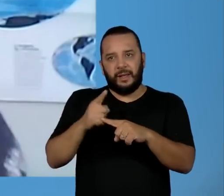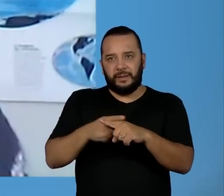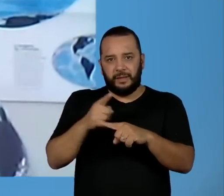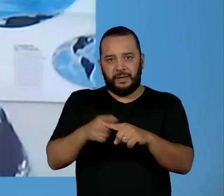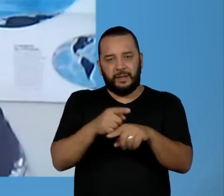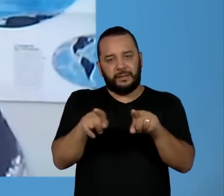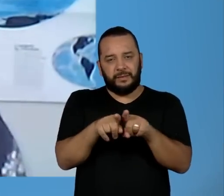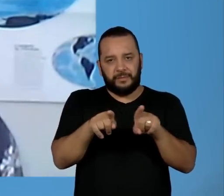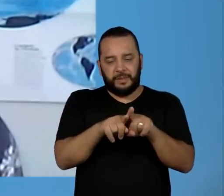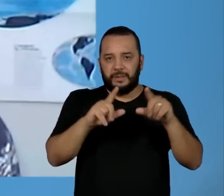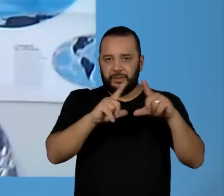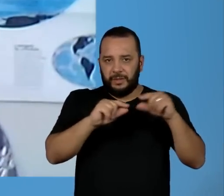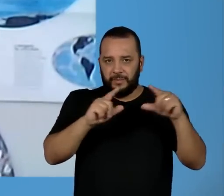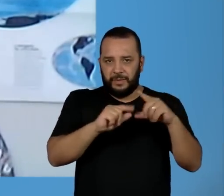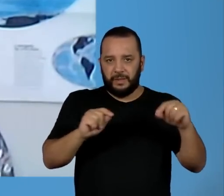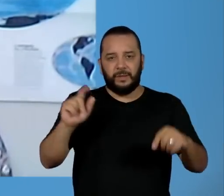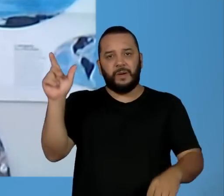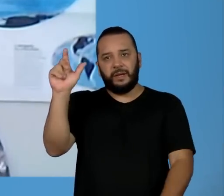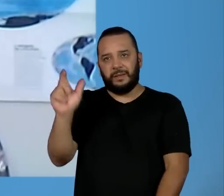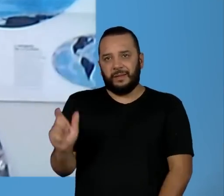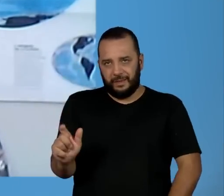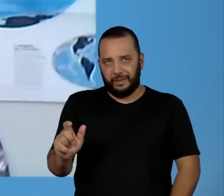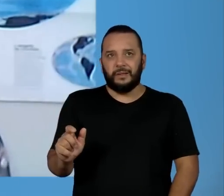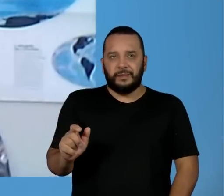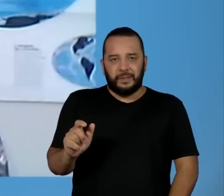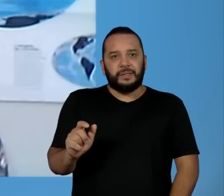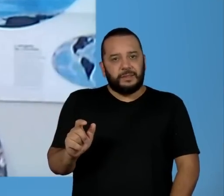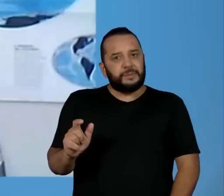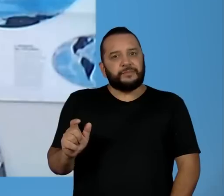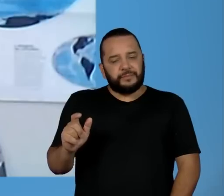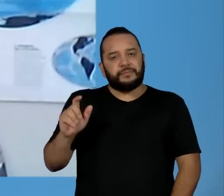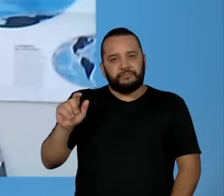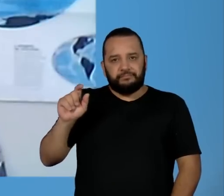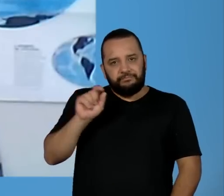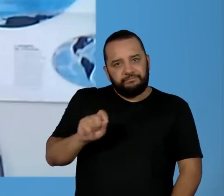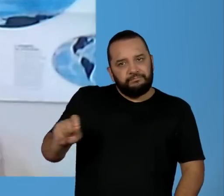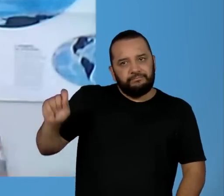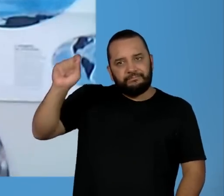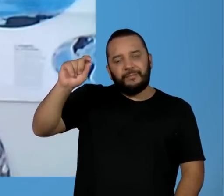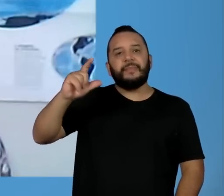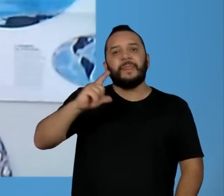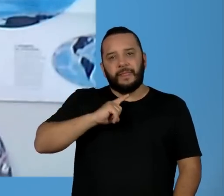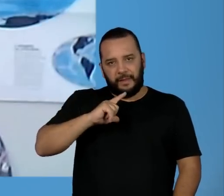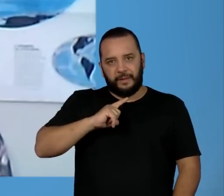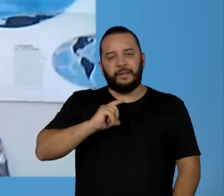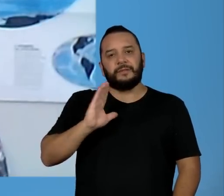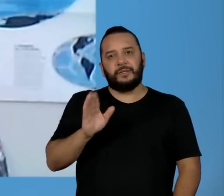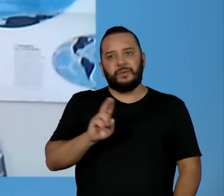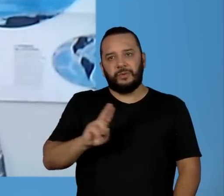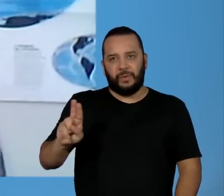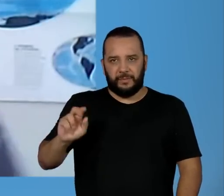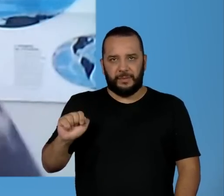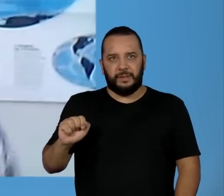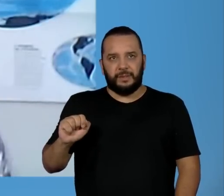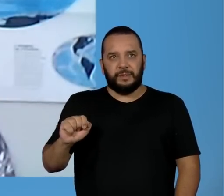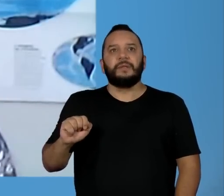do Japão, Ilha da Itália. Então, essa comunidade internacional já estava trazendo nomes. Então, a